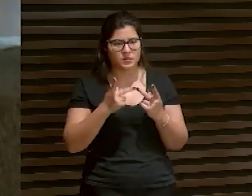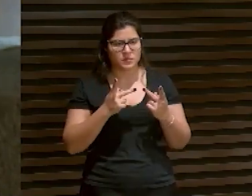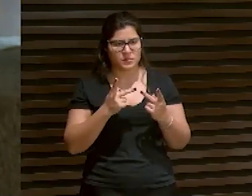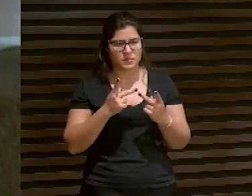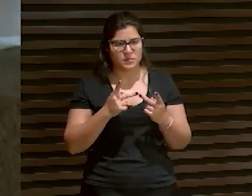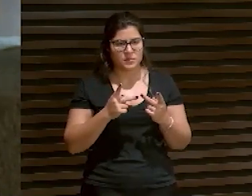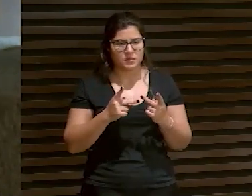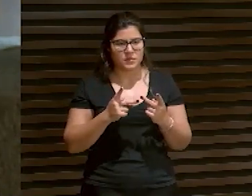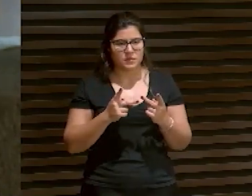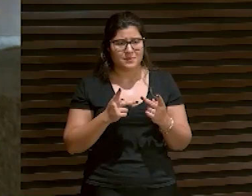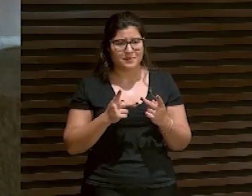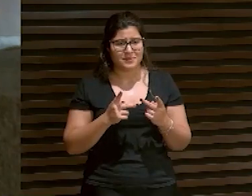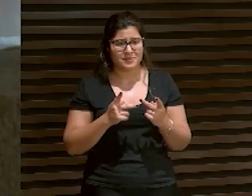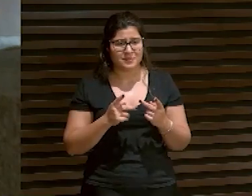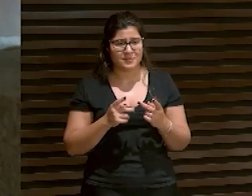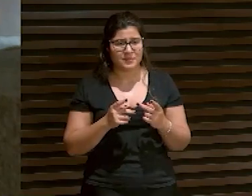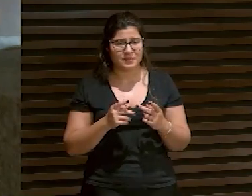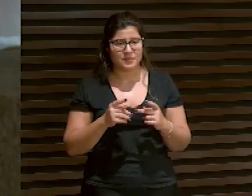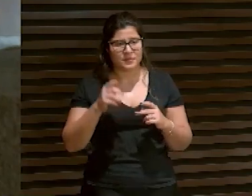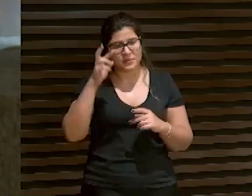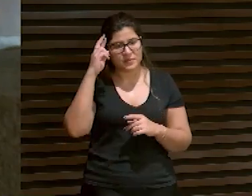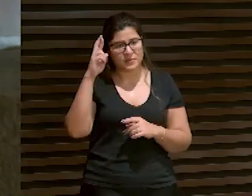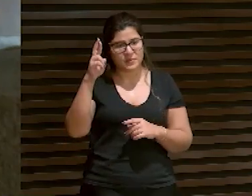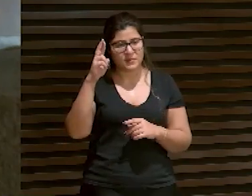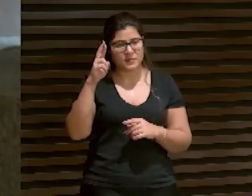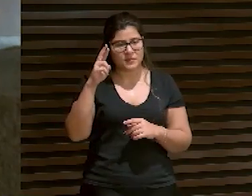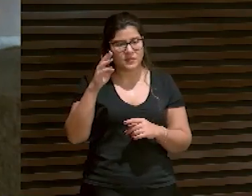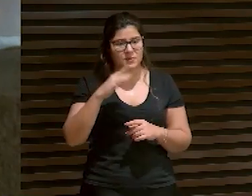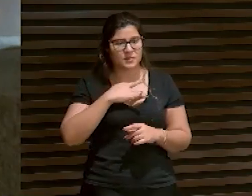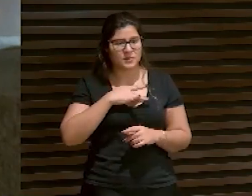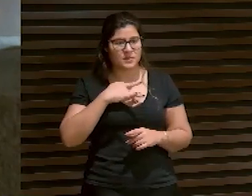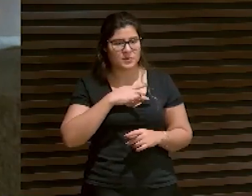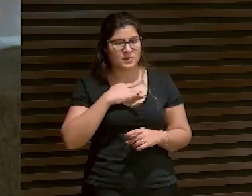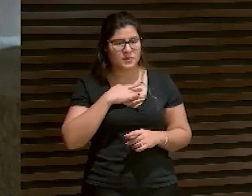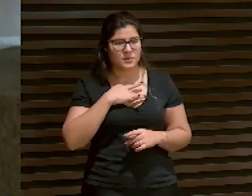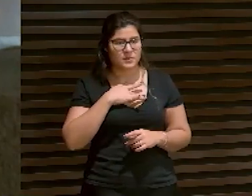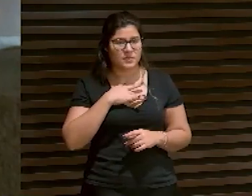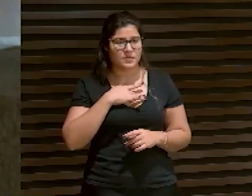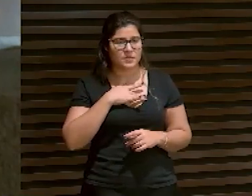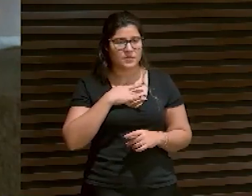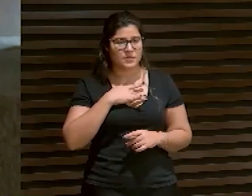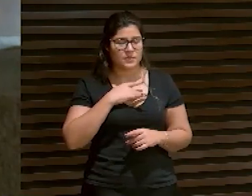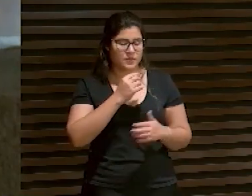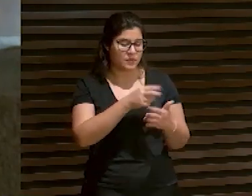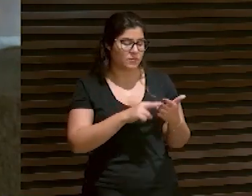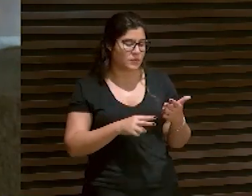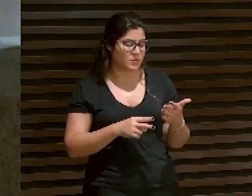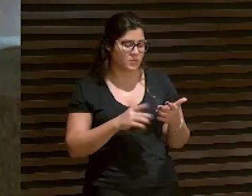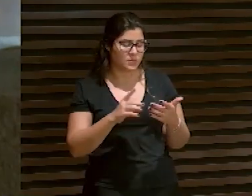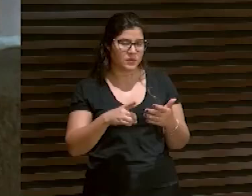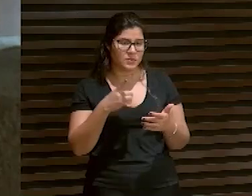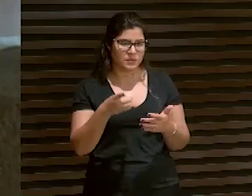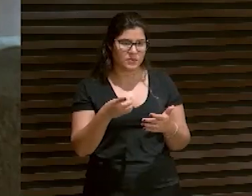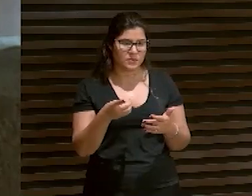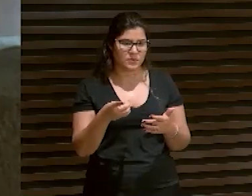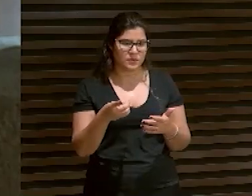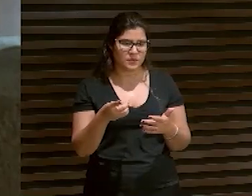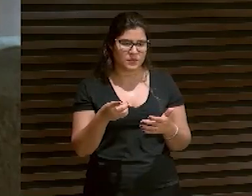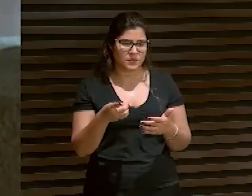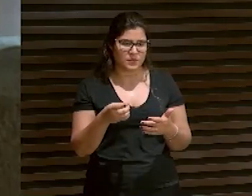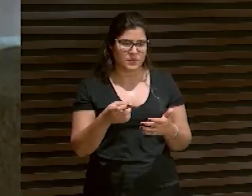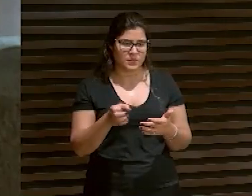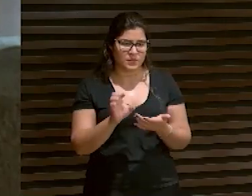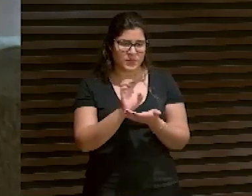tardio em irar-se, ele está citando um texto em Êxodo 32. E se nós lermos lá, não precisa ler agora, mas se nós lermos o livro de Êxodo,